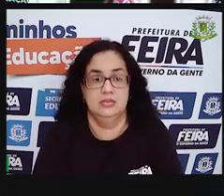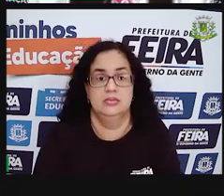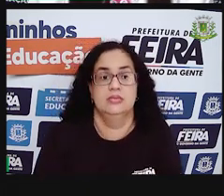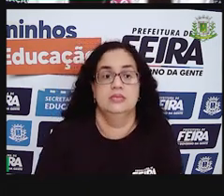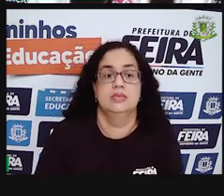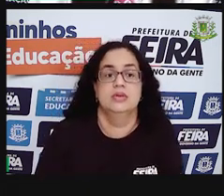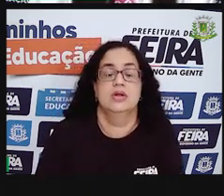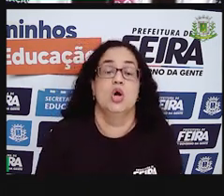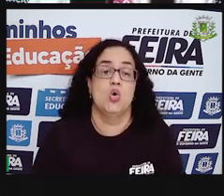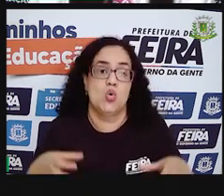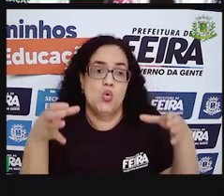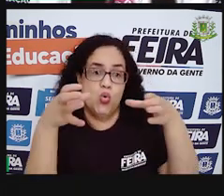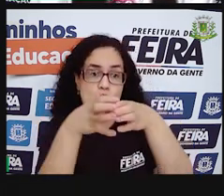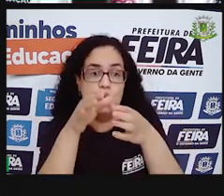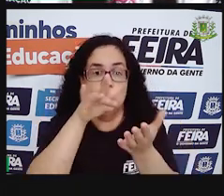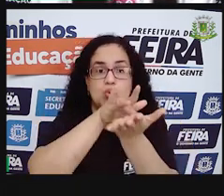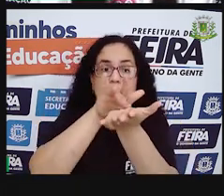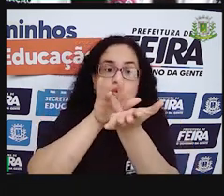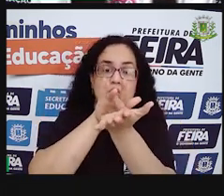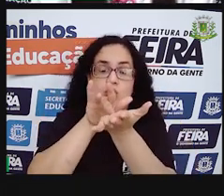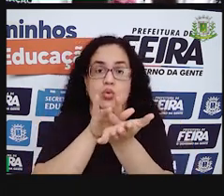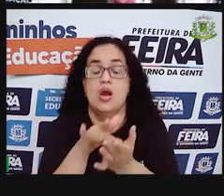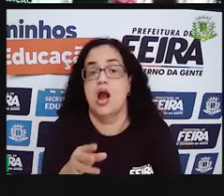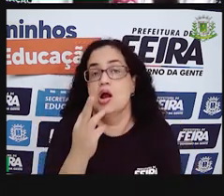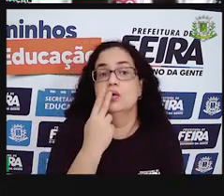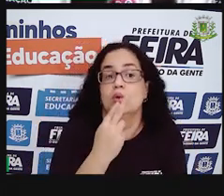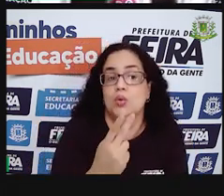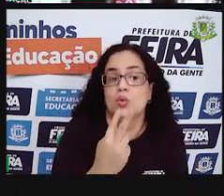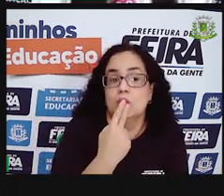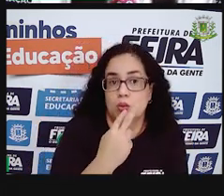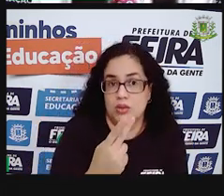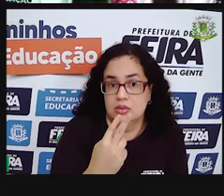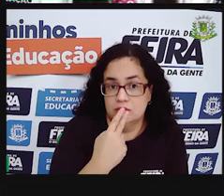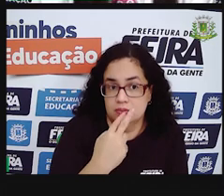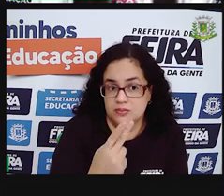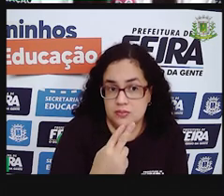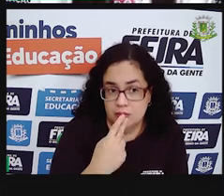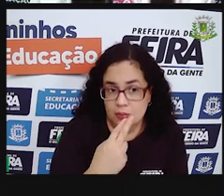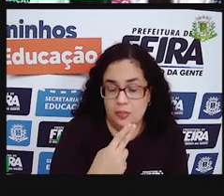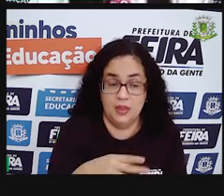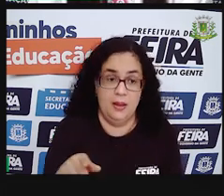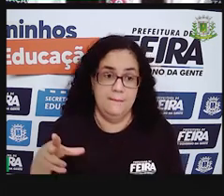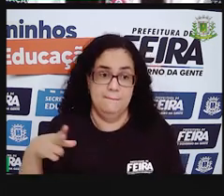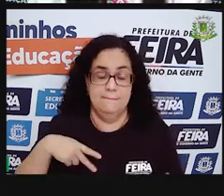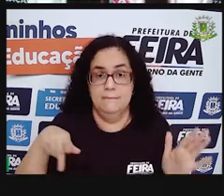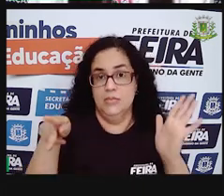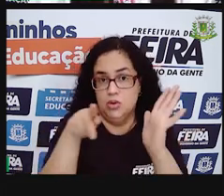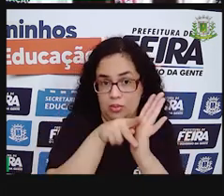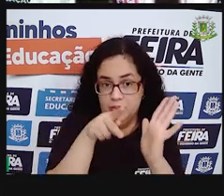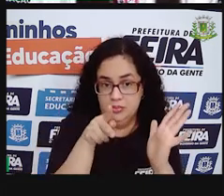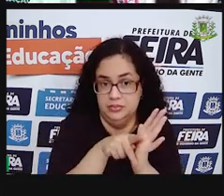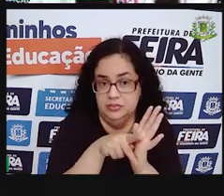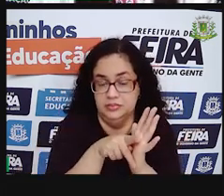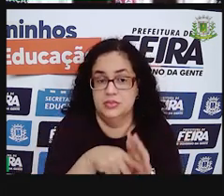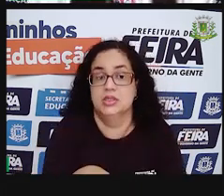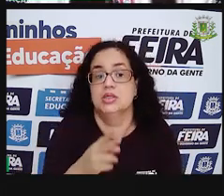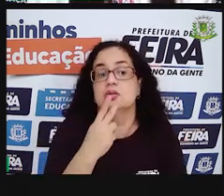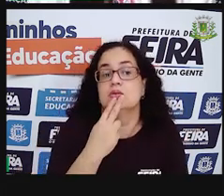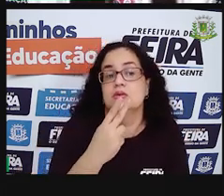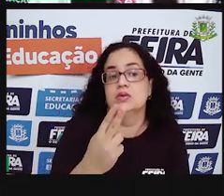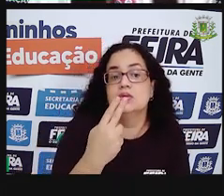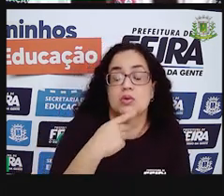Então, alguns grupos de cigano possuem um dialeto, possuem uma língua particular, própria dos